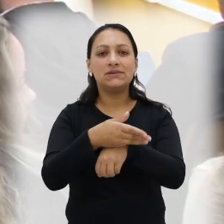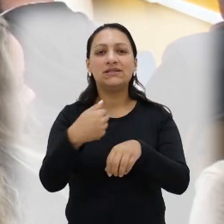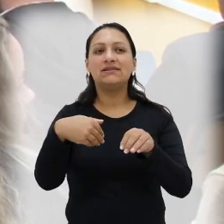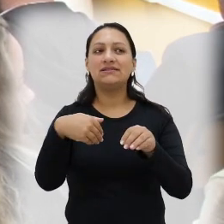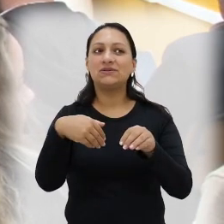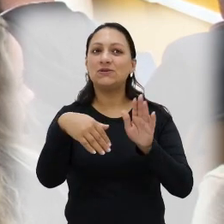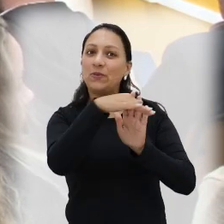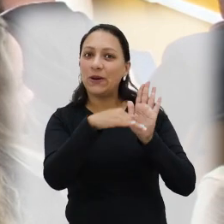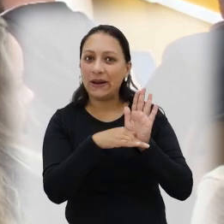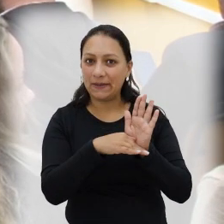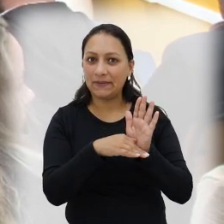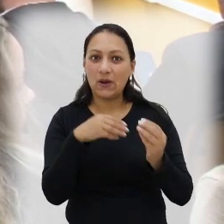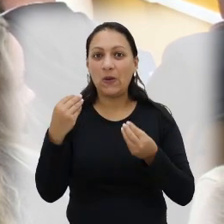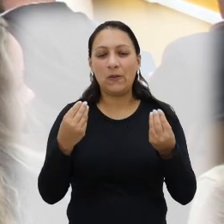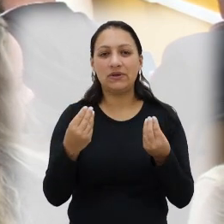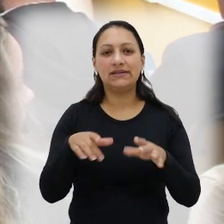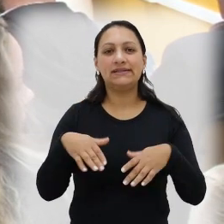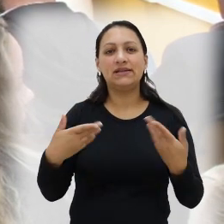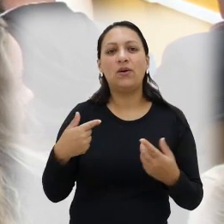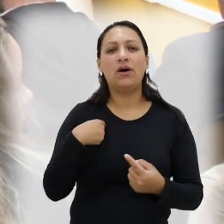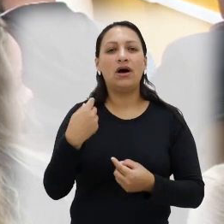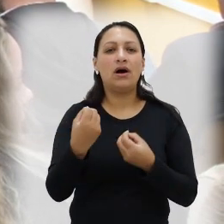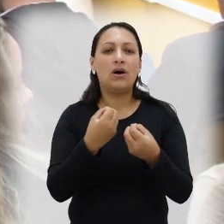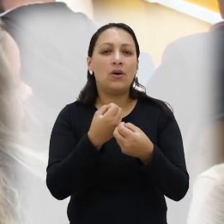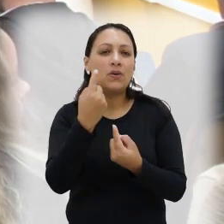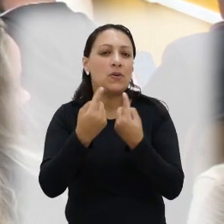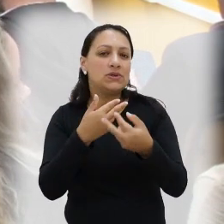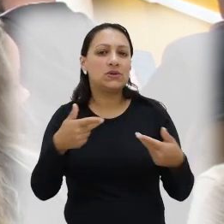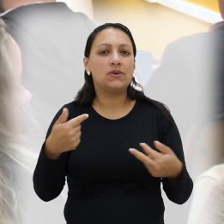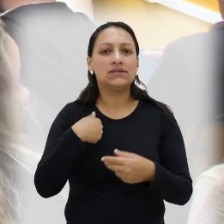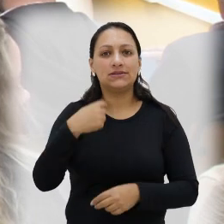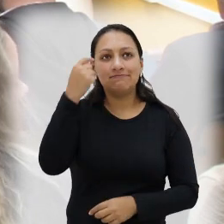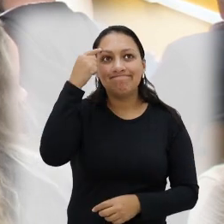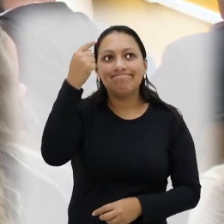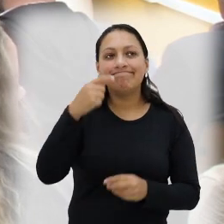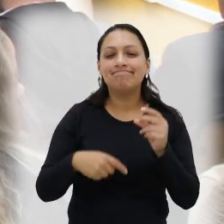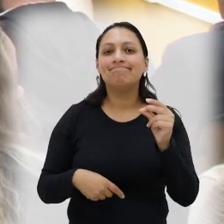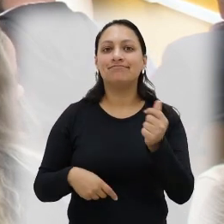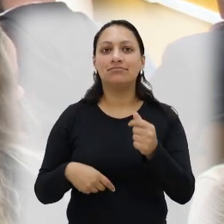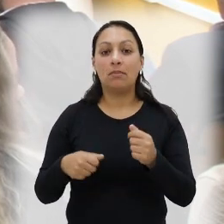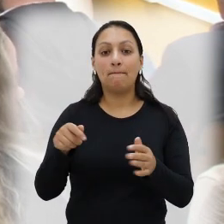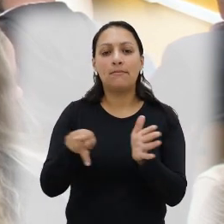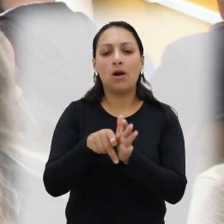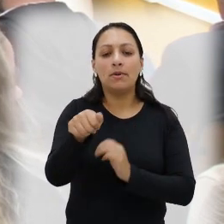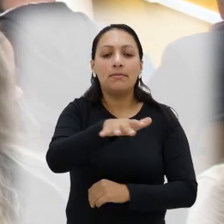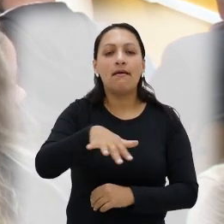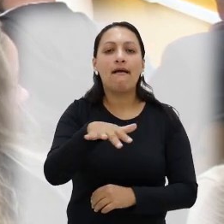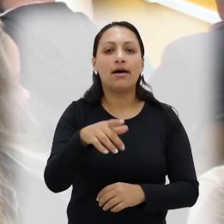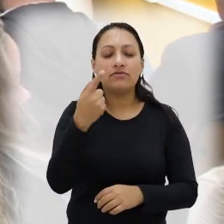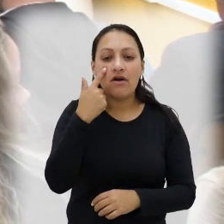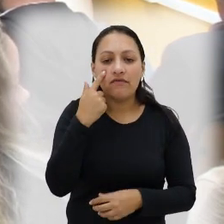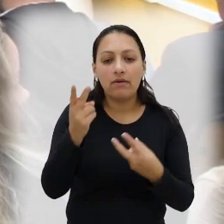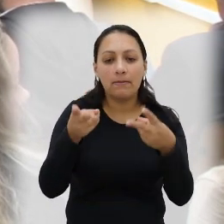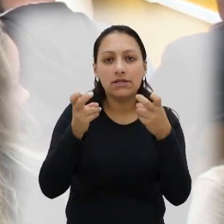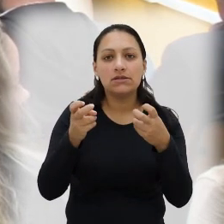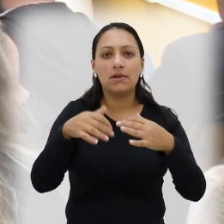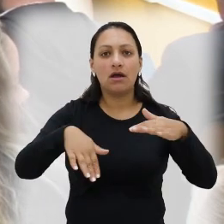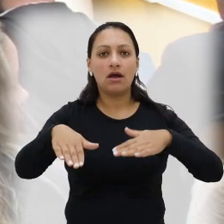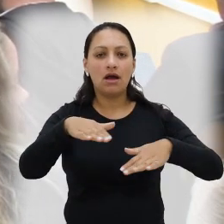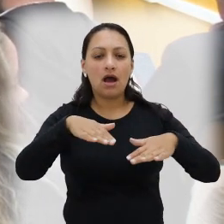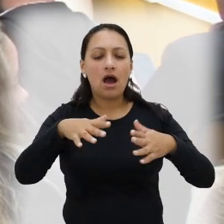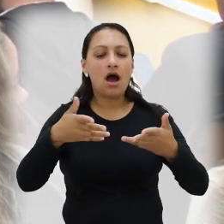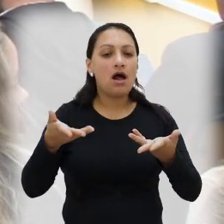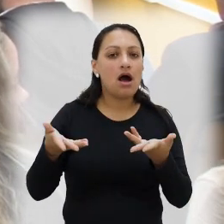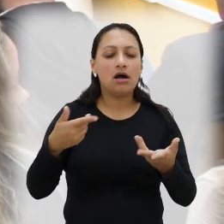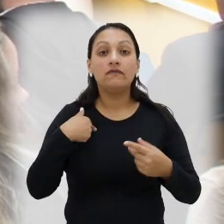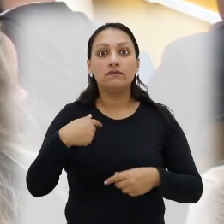Então, provavelmente, alguns insights vão acabar vindo do próprio mercado, entende? Então, vocês vão acabar sentando e conversando com as âncoras e elas vão trazer para